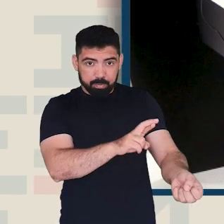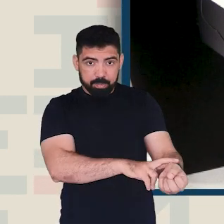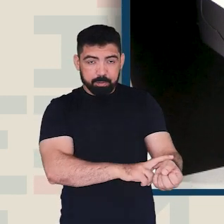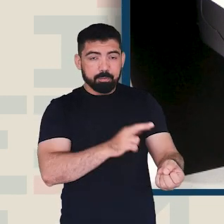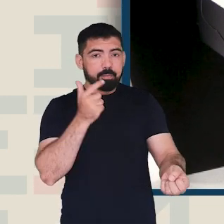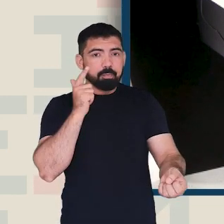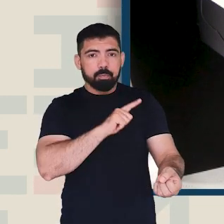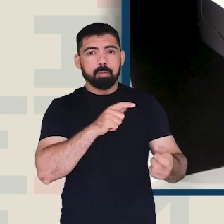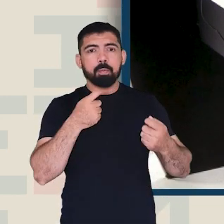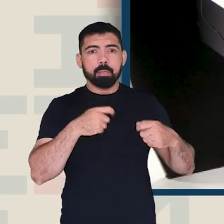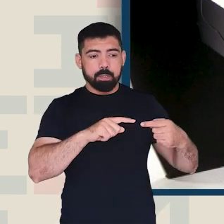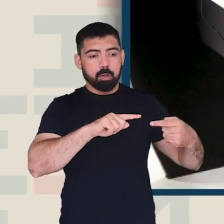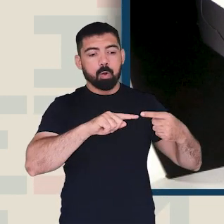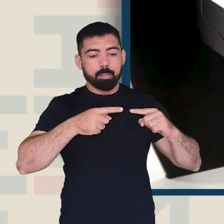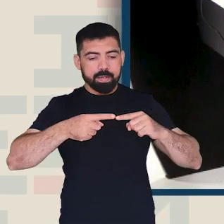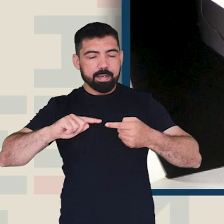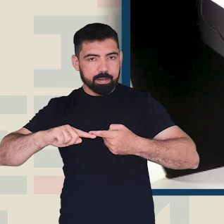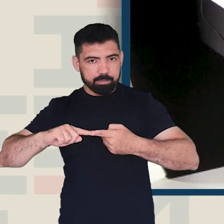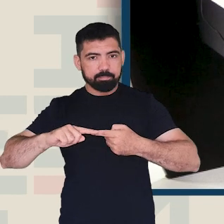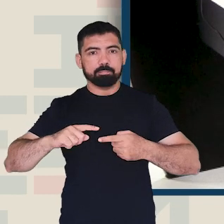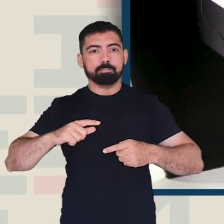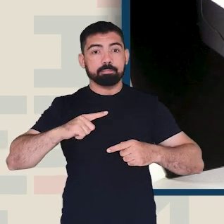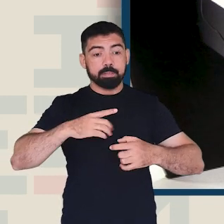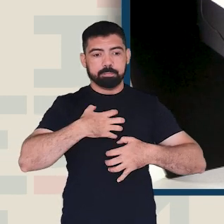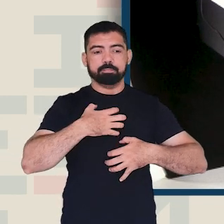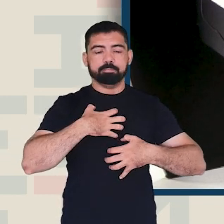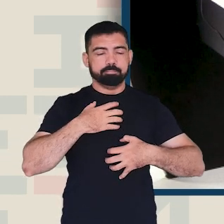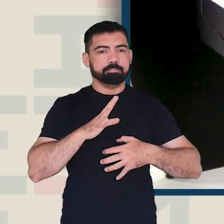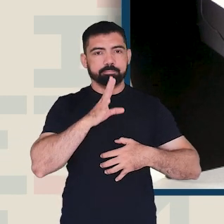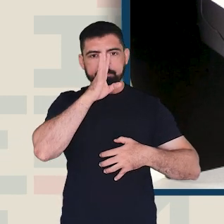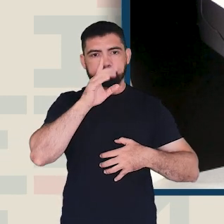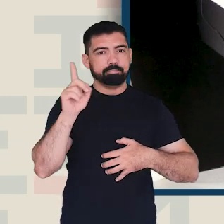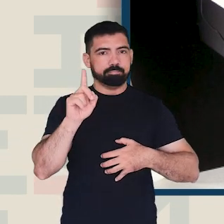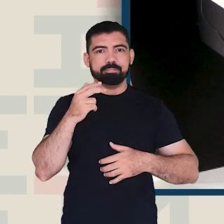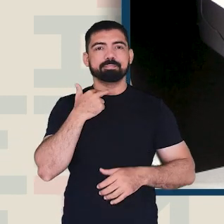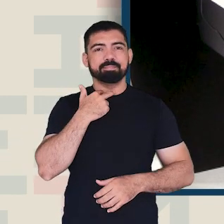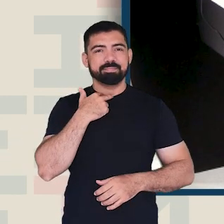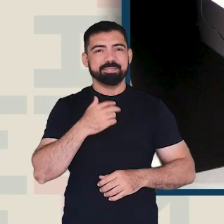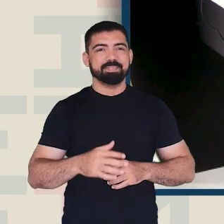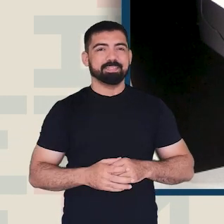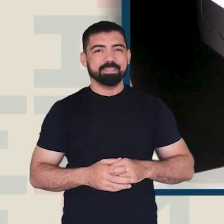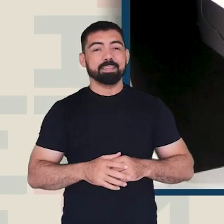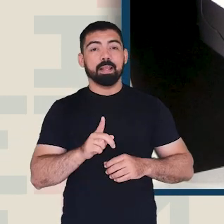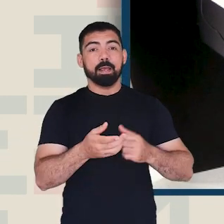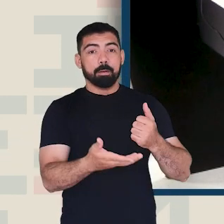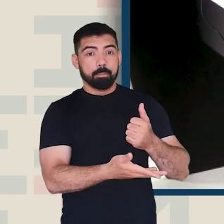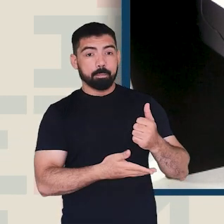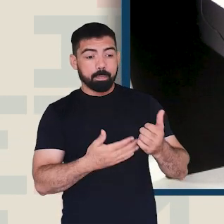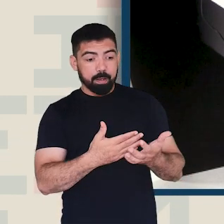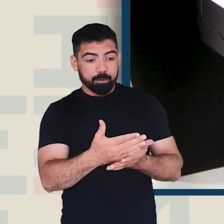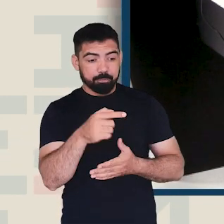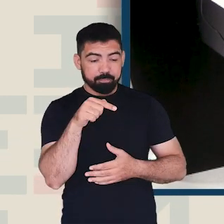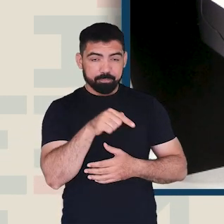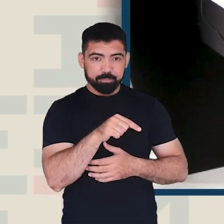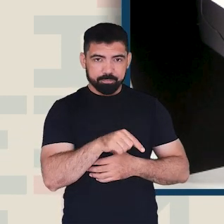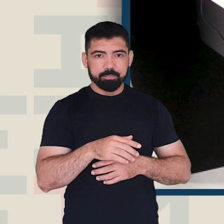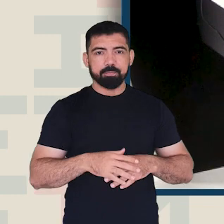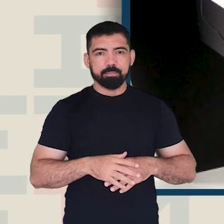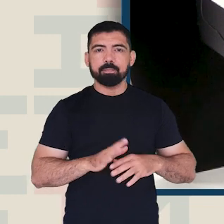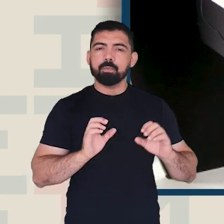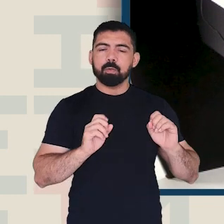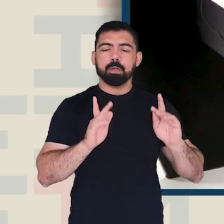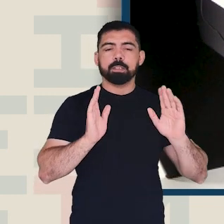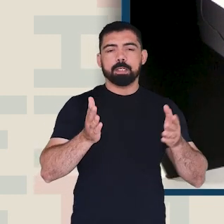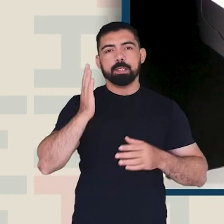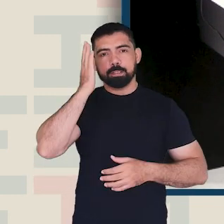ser considerado harmonia, precisa combinar, fazer algum sentido para o ouvido. Tá? Esse é o princípio de tudo. Tá, então vamos lá. Se eu já entendi